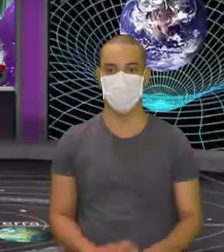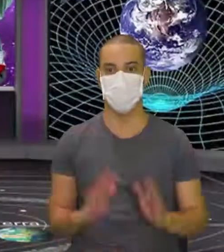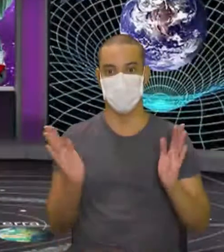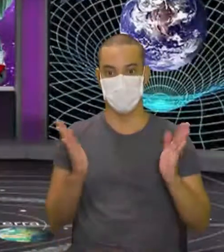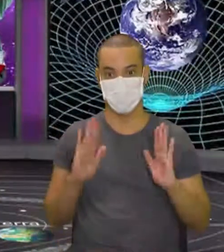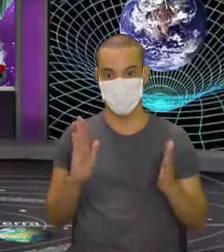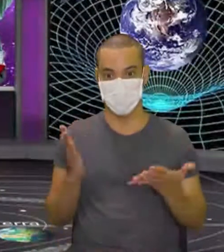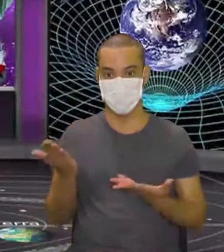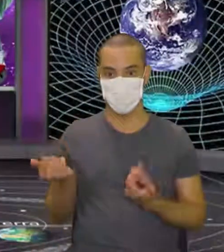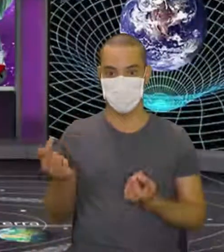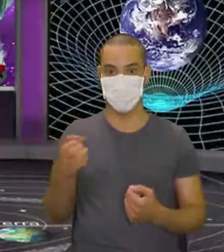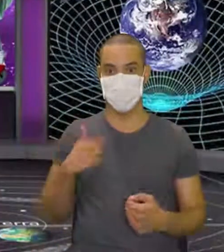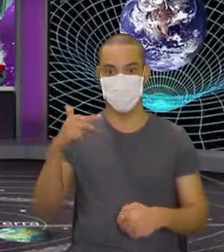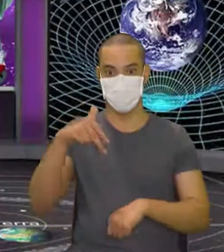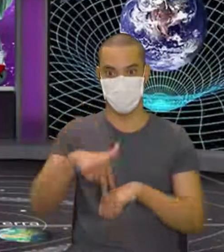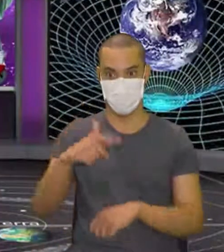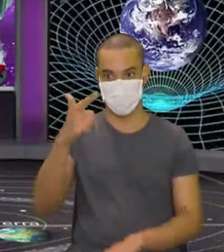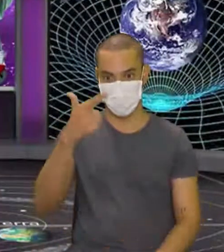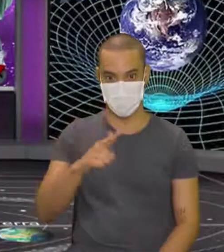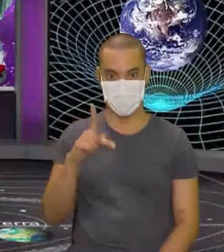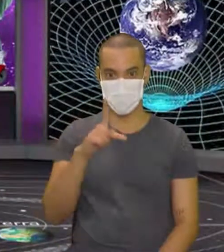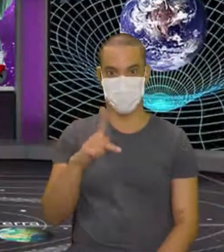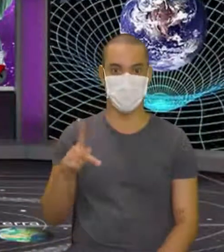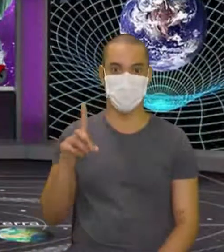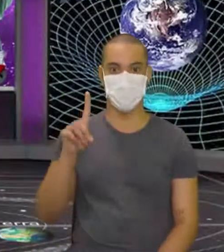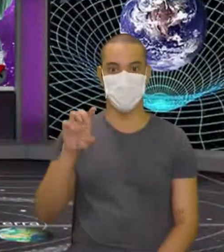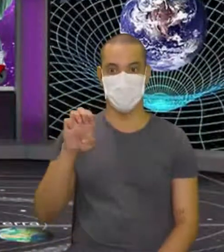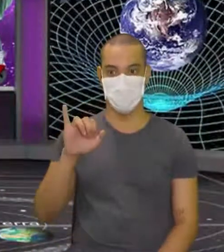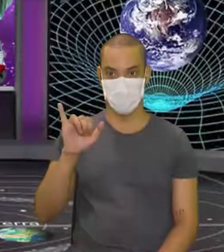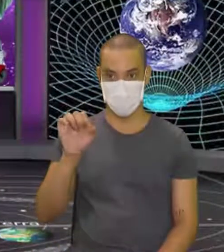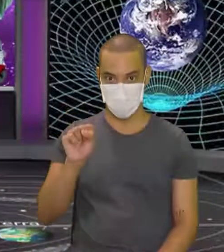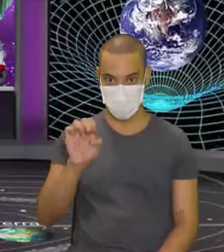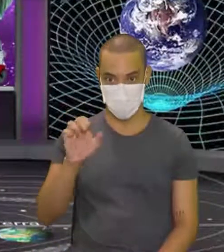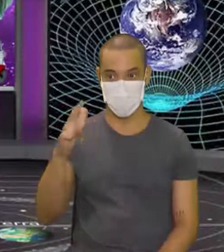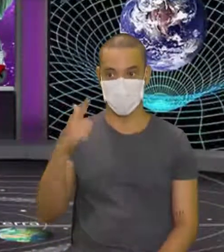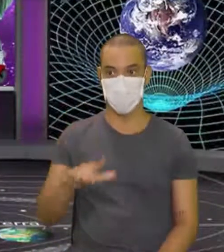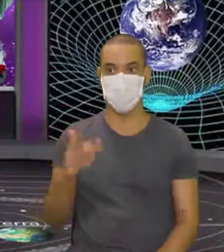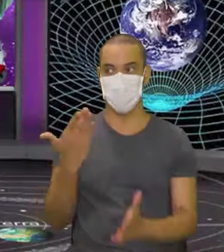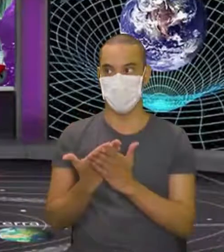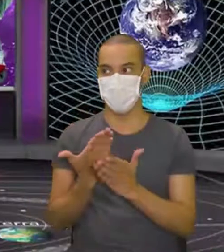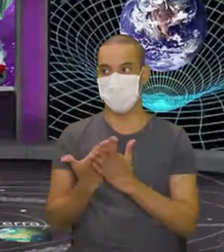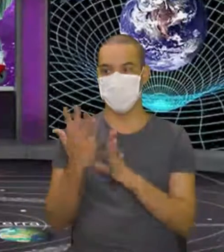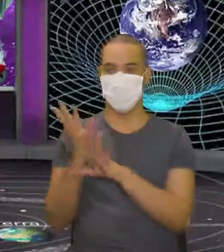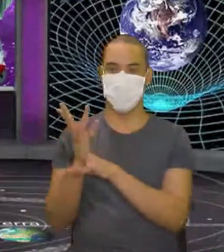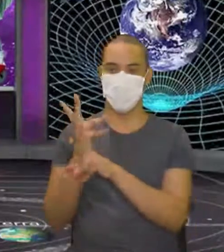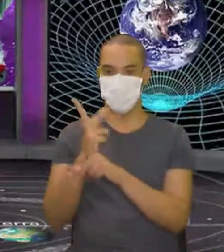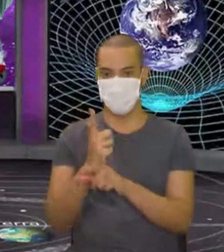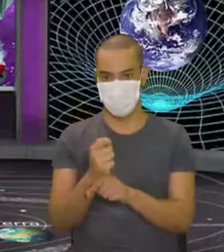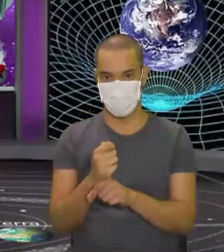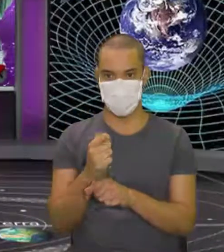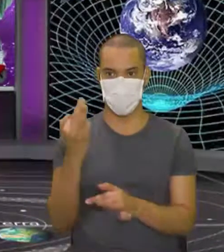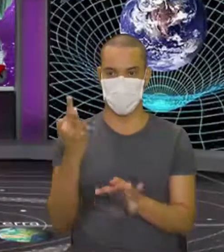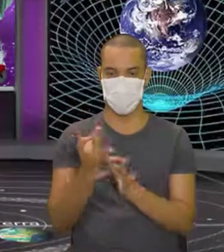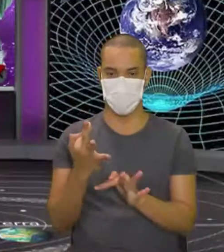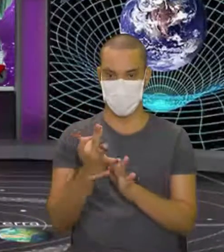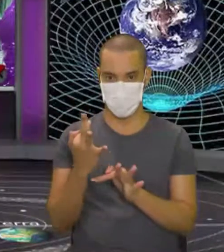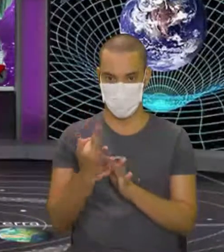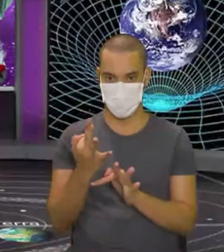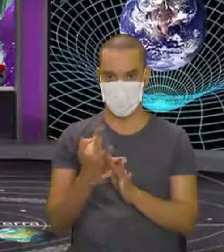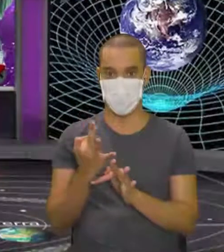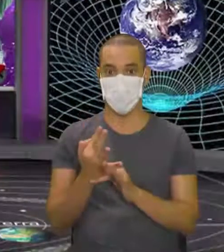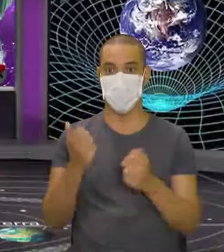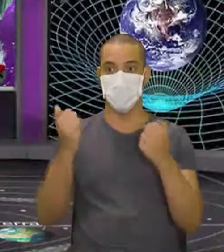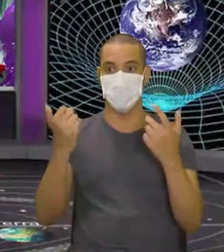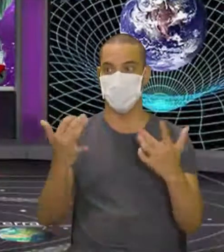Olá, jovens! Olha eu aqui de novo, professora Deise, para mais uma aula de revisão geral de física. Galerinha, eu falei